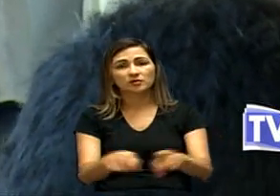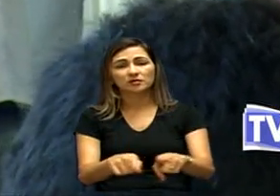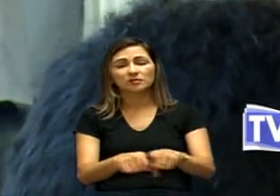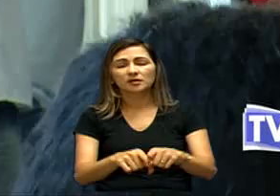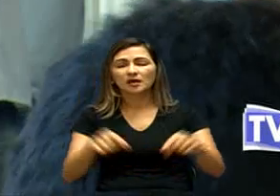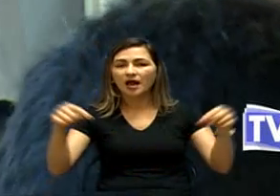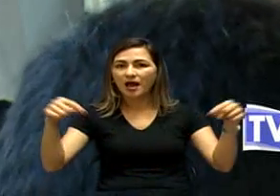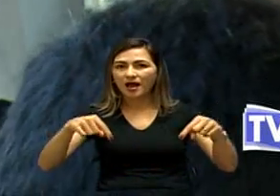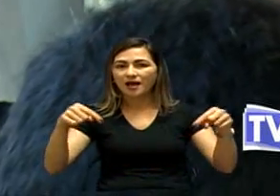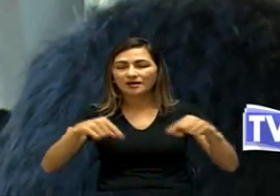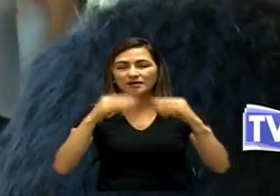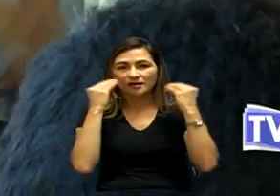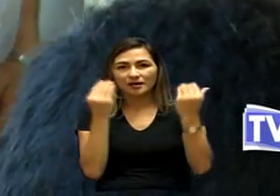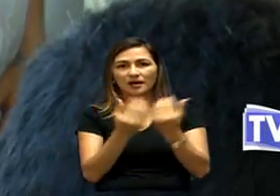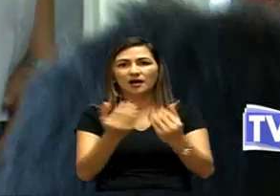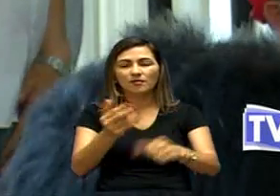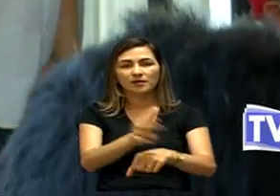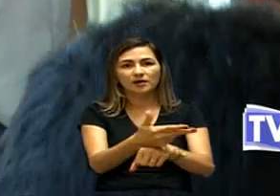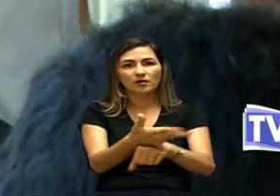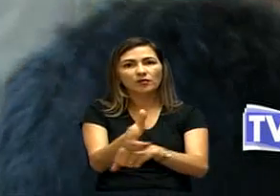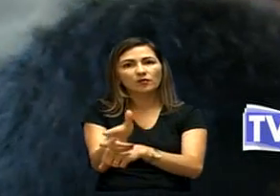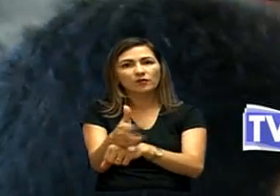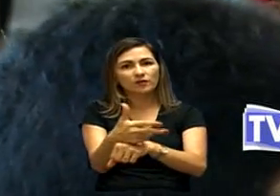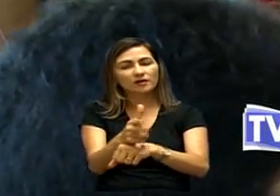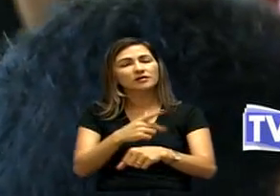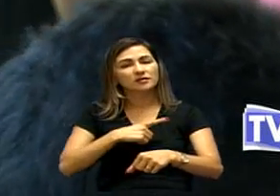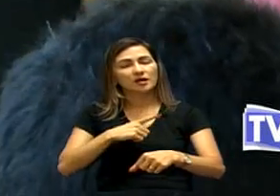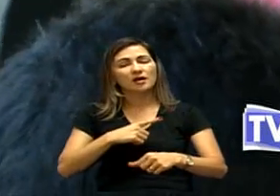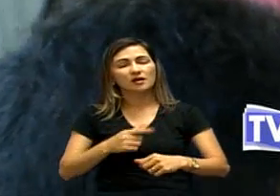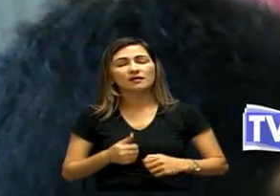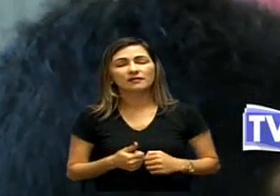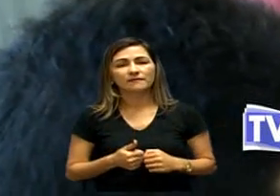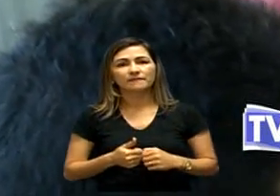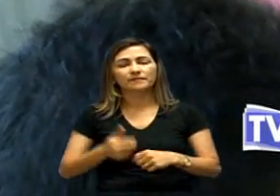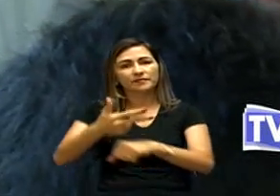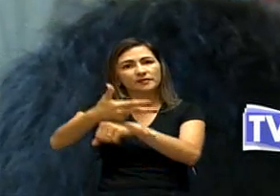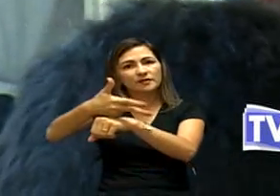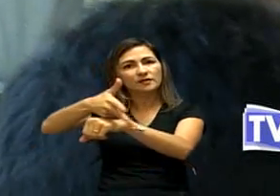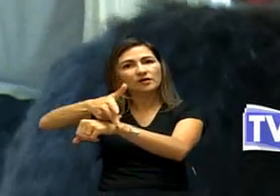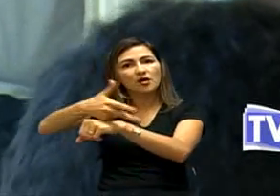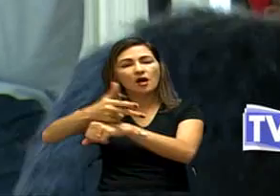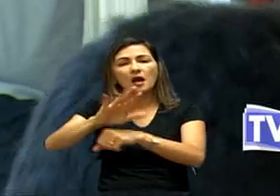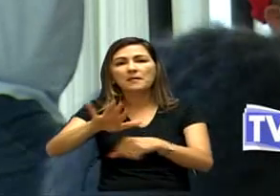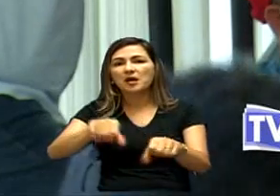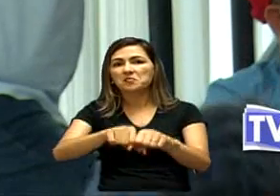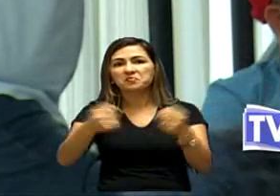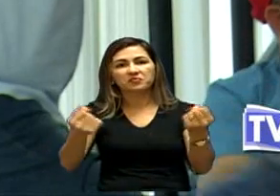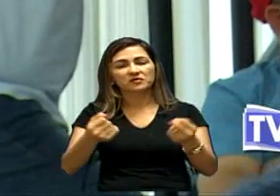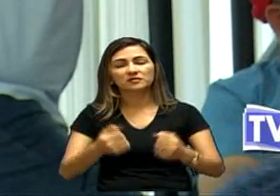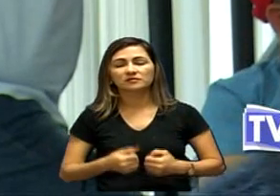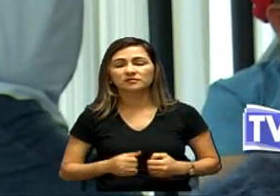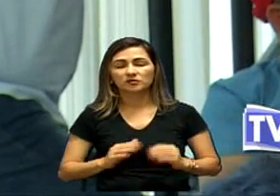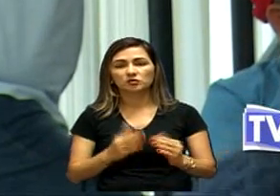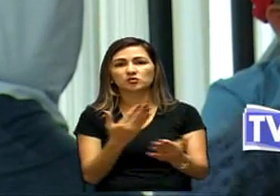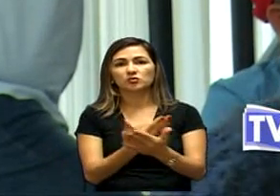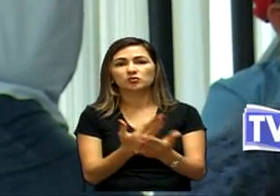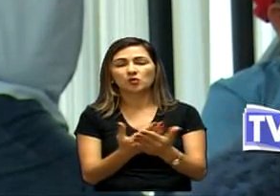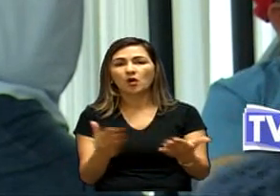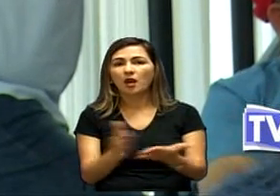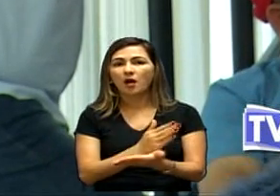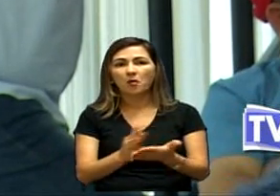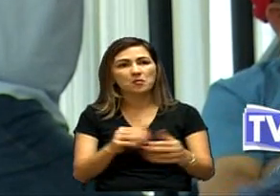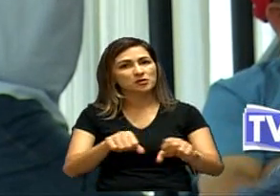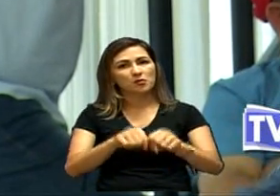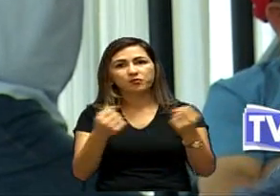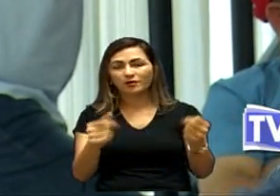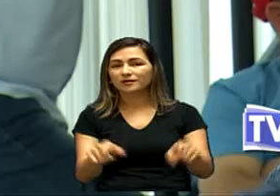de acesso no estacionamento, né? Mas elas não estão funcionando, assim como nas escolas tem algumas que não estão funcionando.